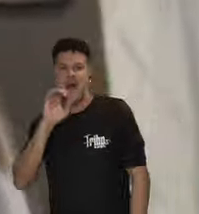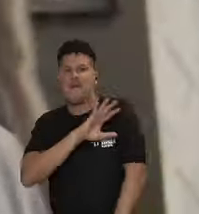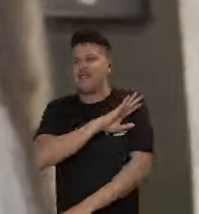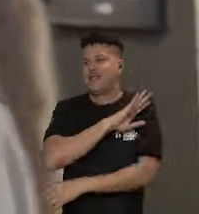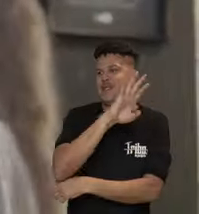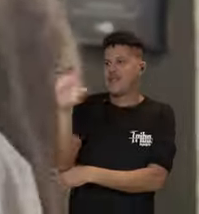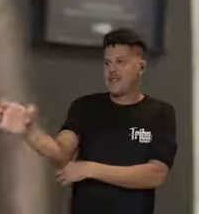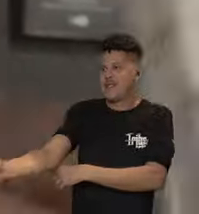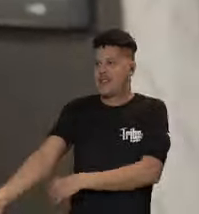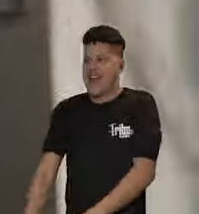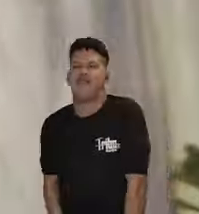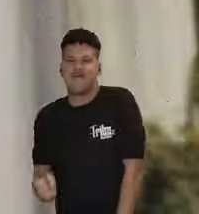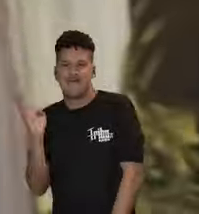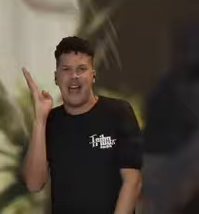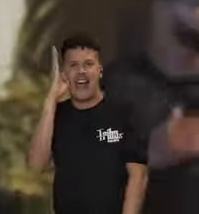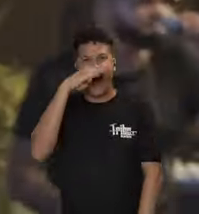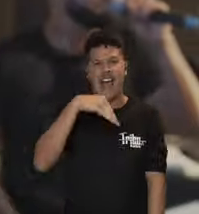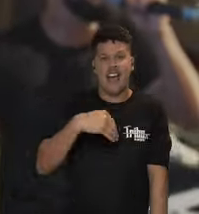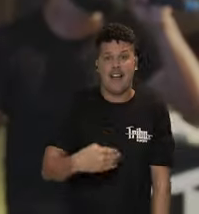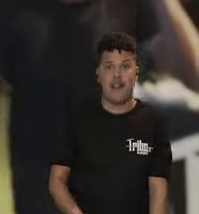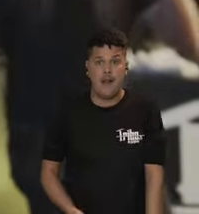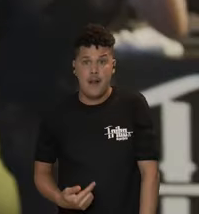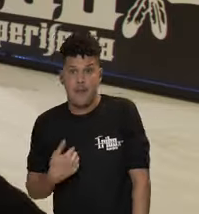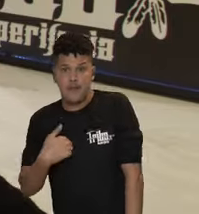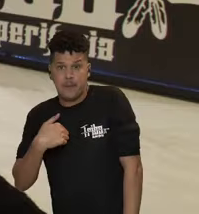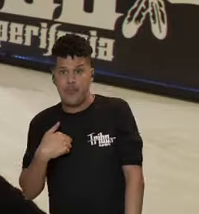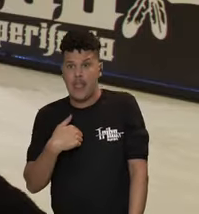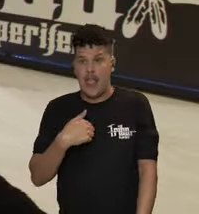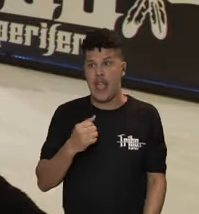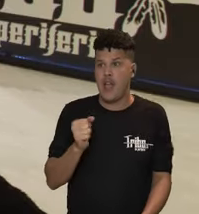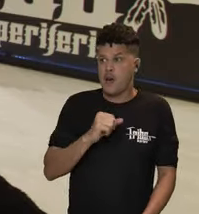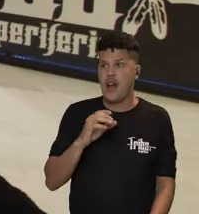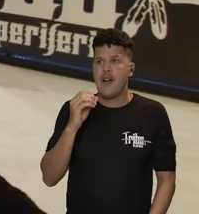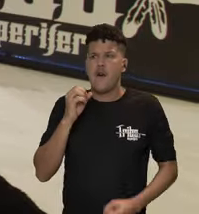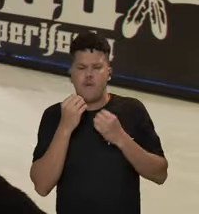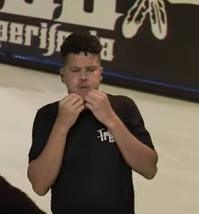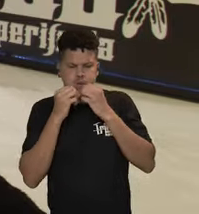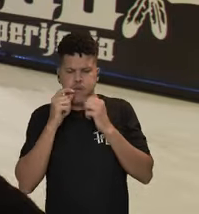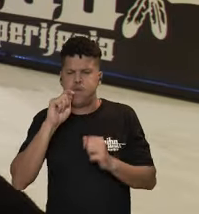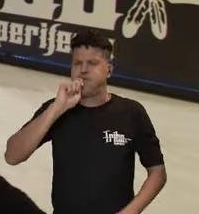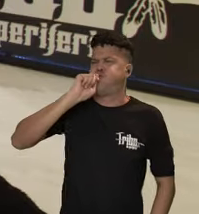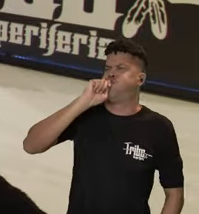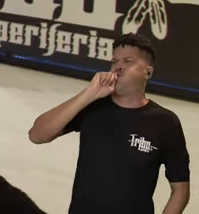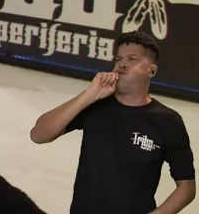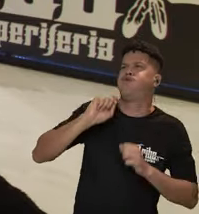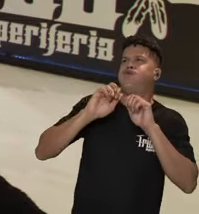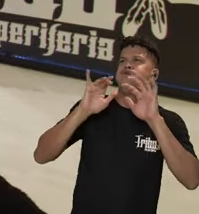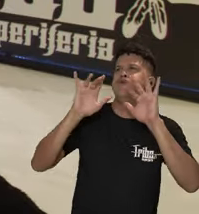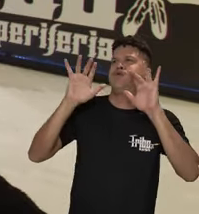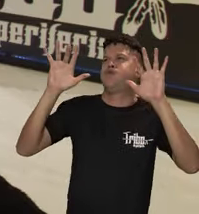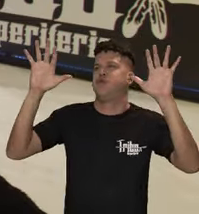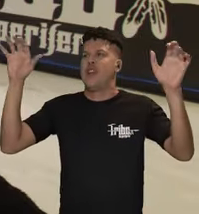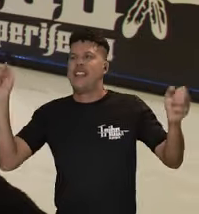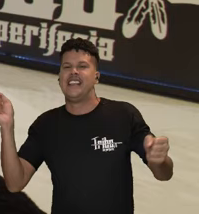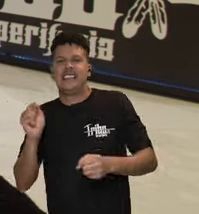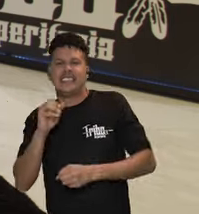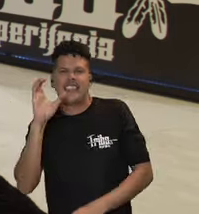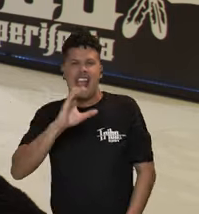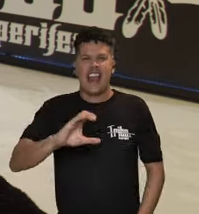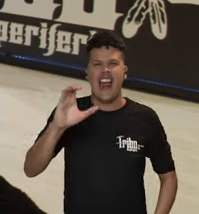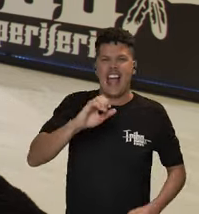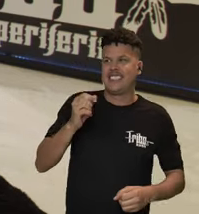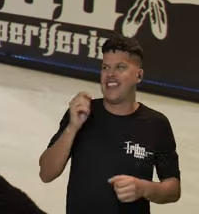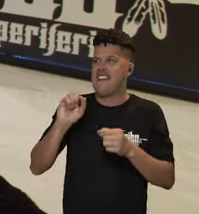estrutura. Foi mal, morro na fumaça na Ceilândia. Às quatro da manhã festa no bosque na Samamba. Passei